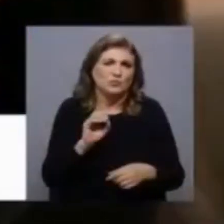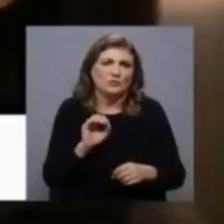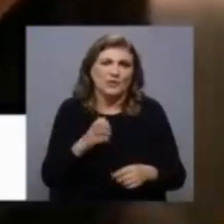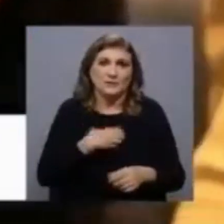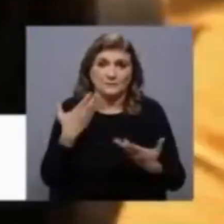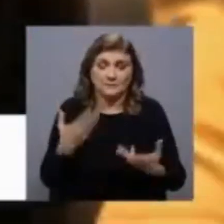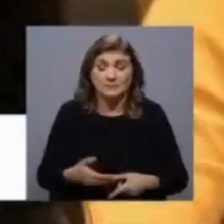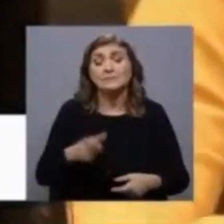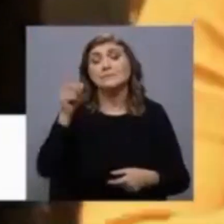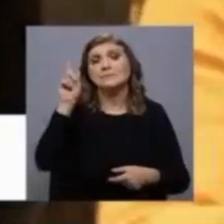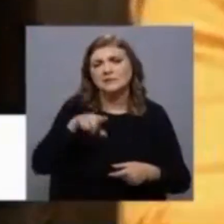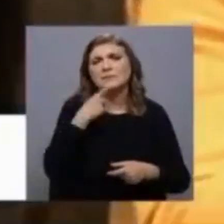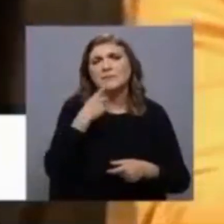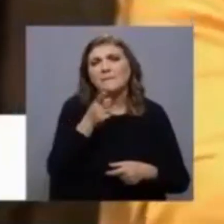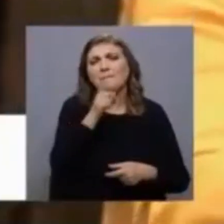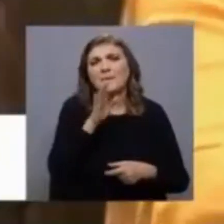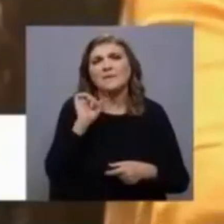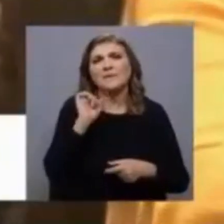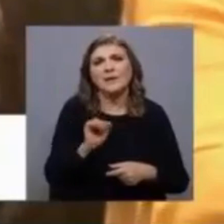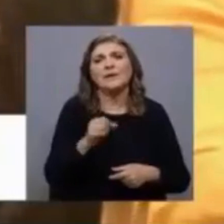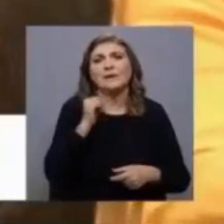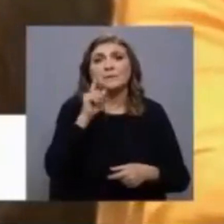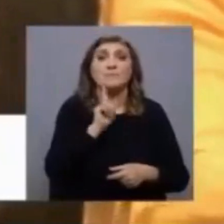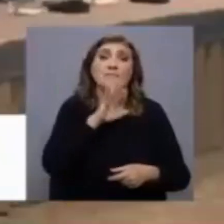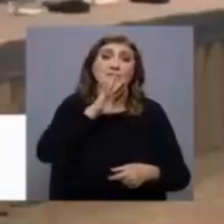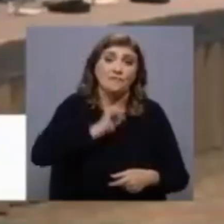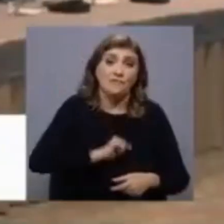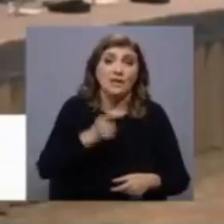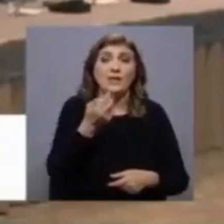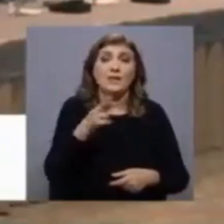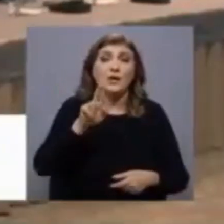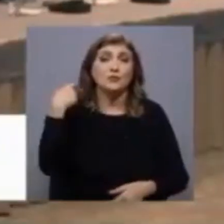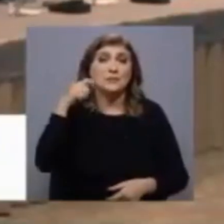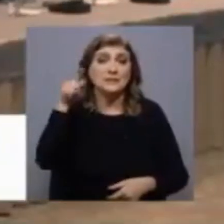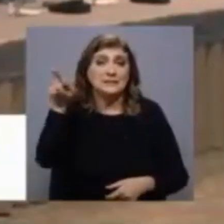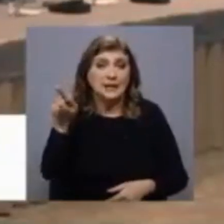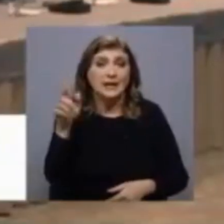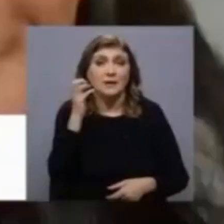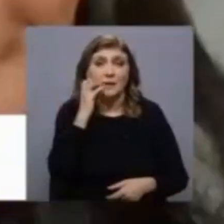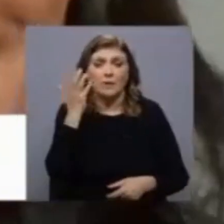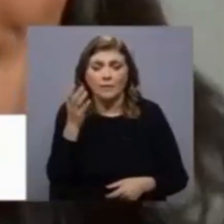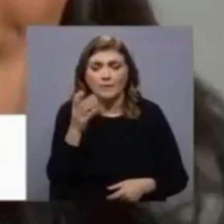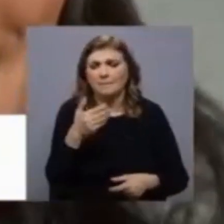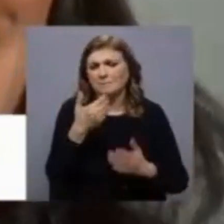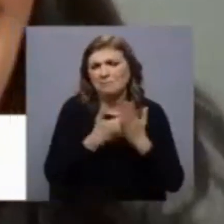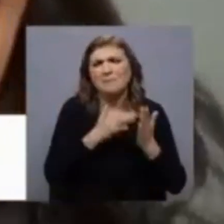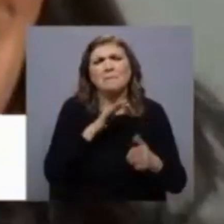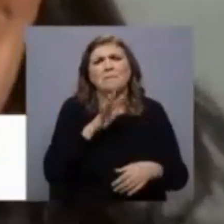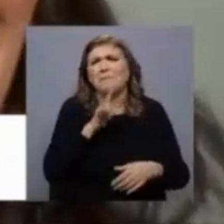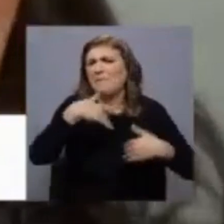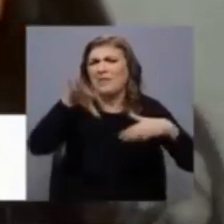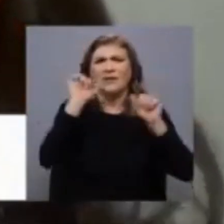Luanda Leaks revelou indícios da prática de crimes por parte da filha do ex-presidente de Angola. Os milhares de documentos detalham,